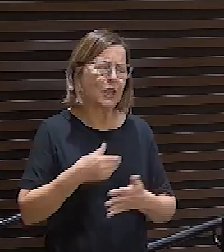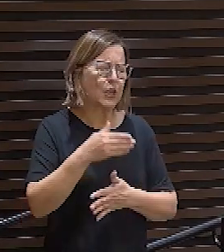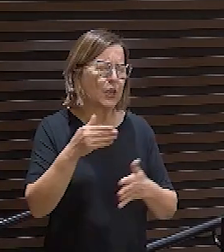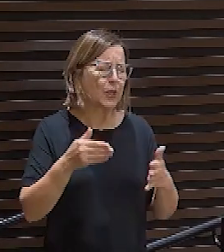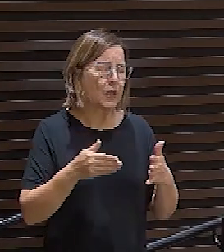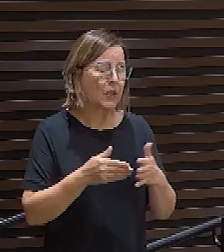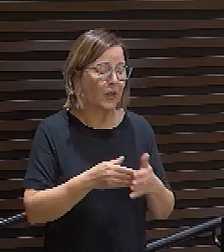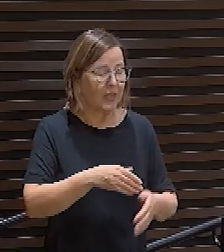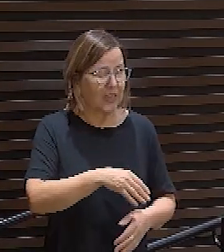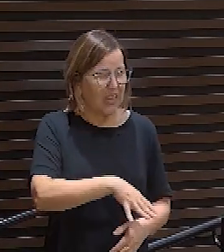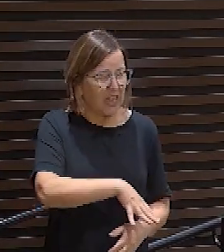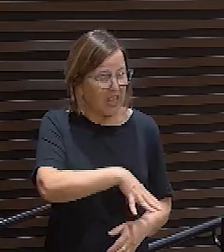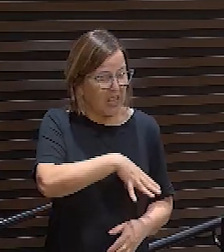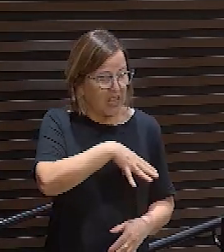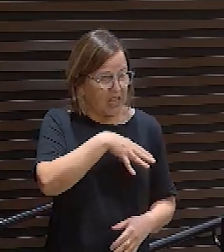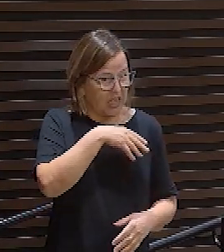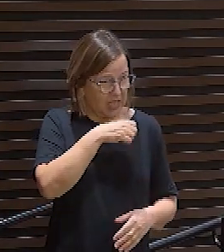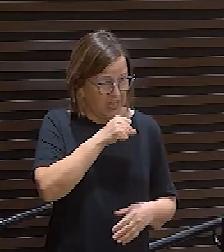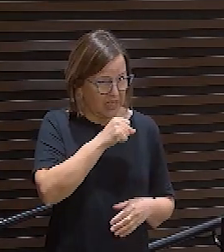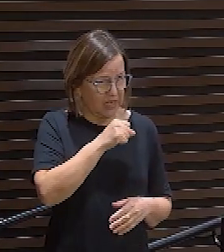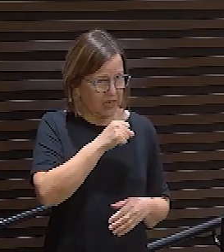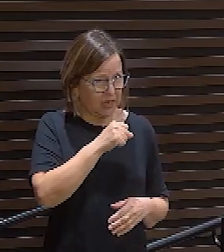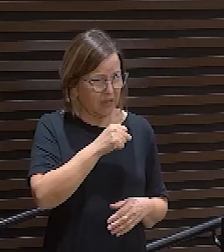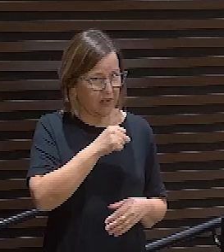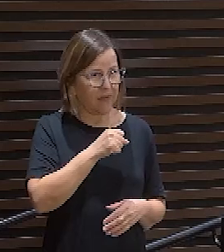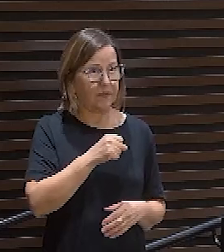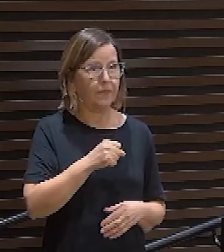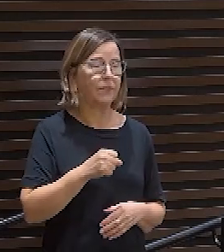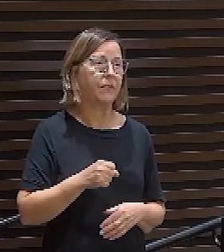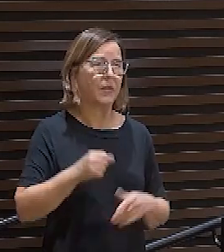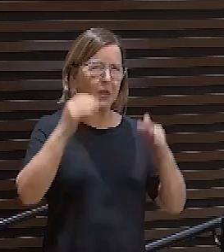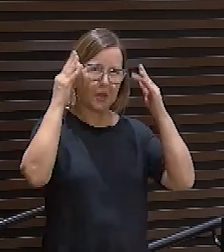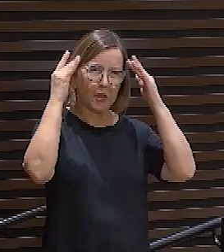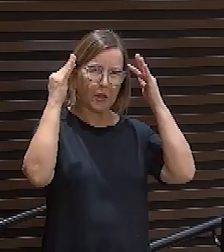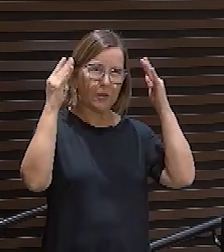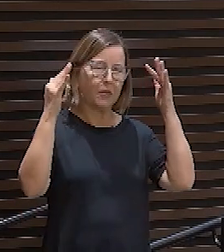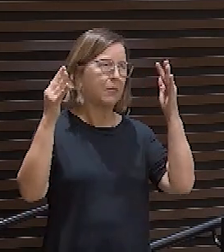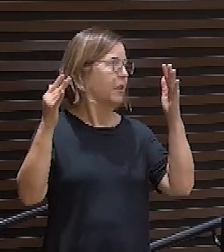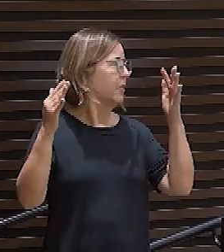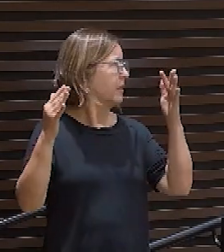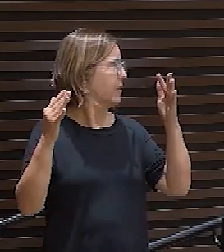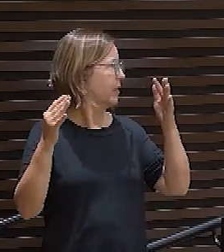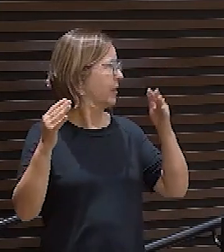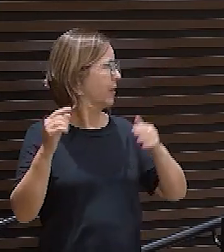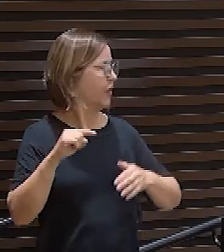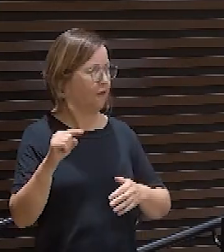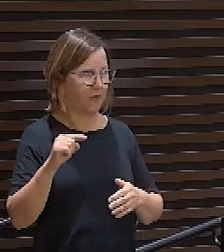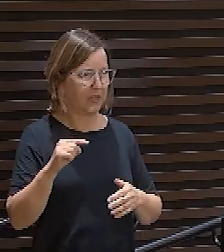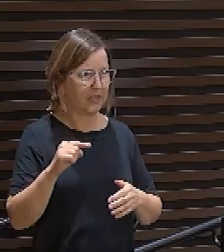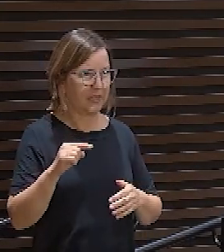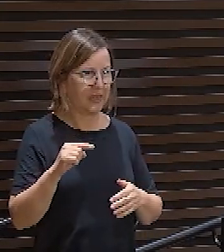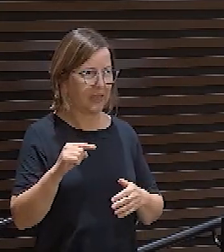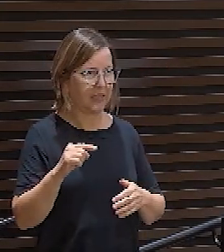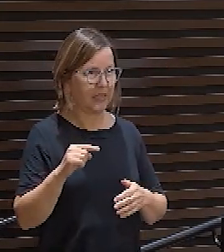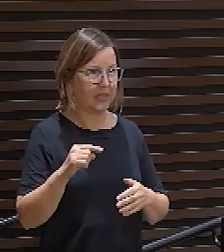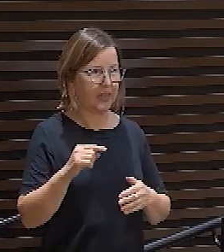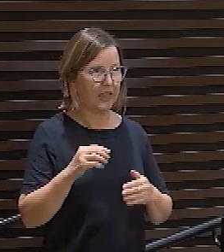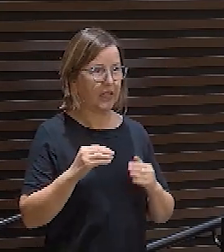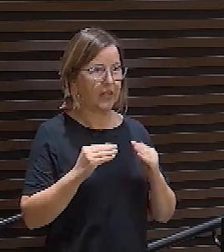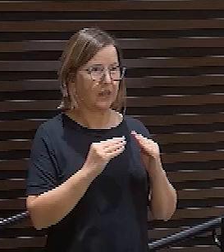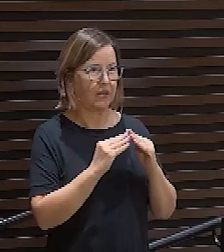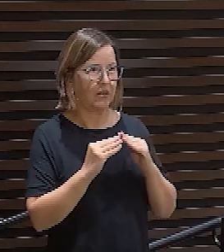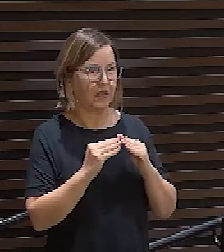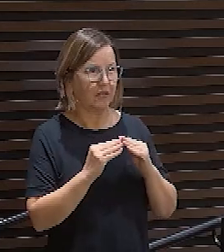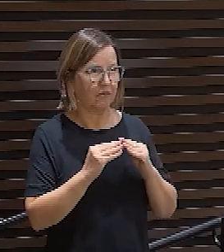ela. Imagina, você mora na beira do Itaipu, da barragem. E de repente você ouve